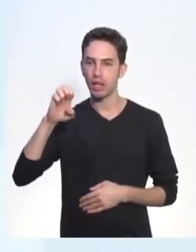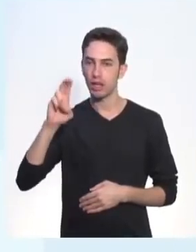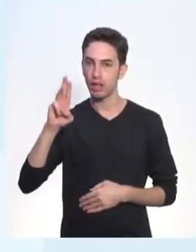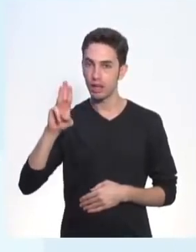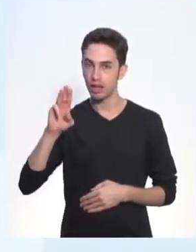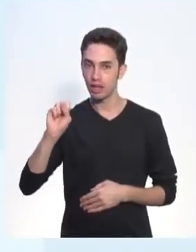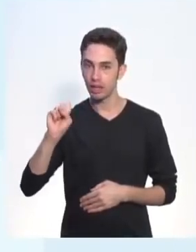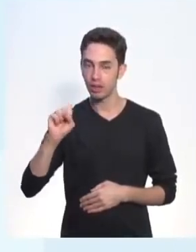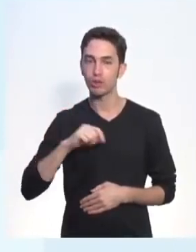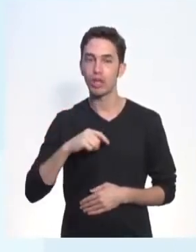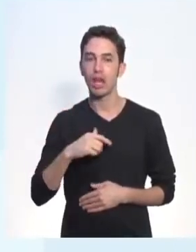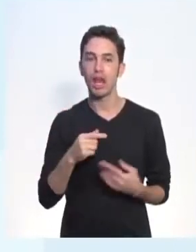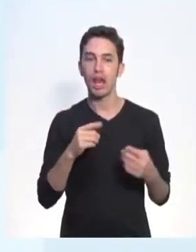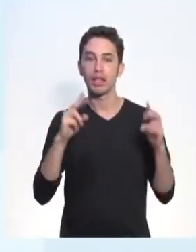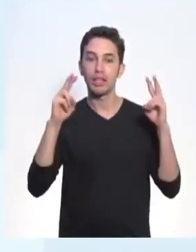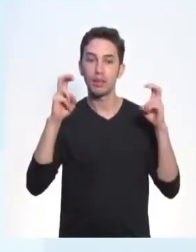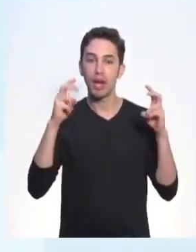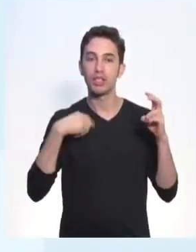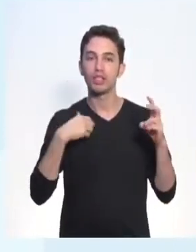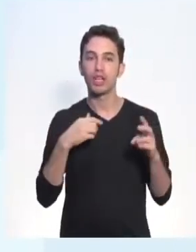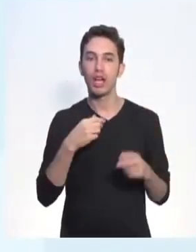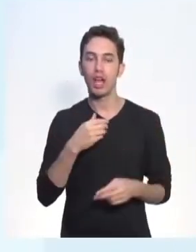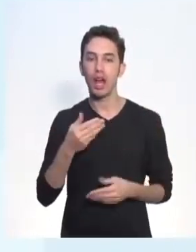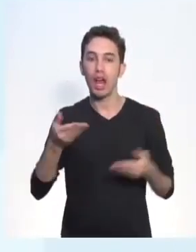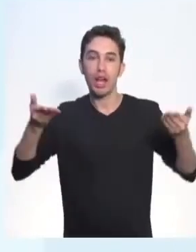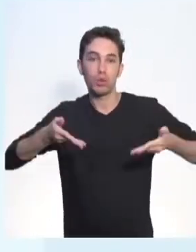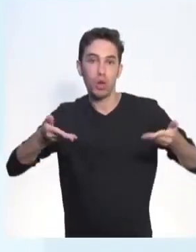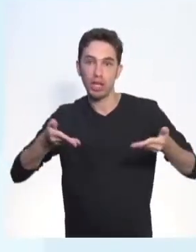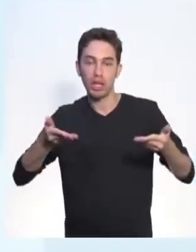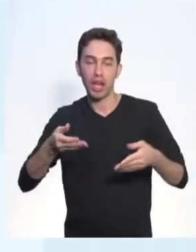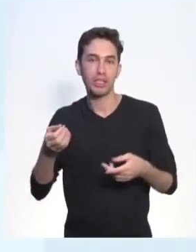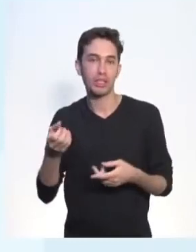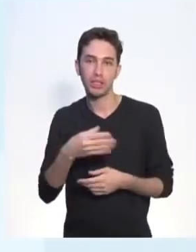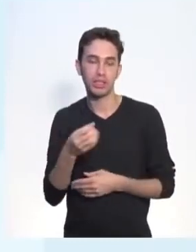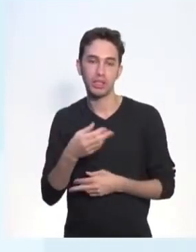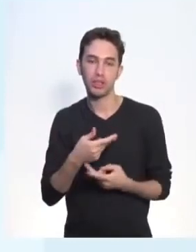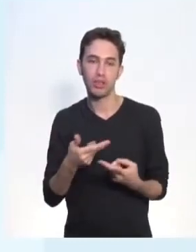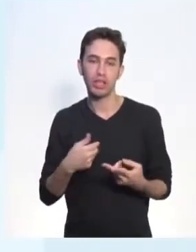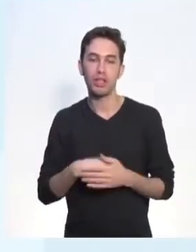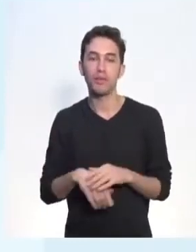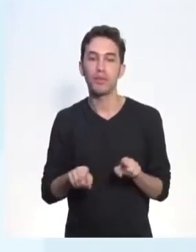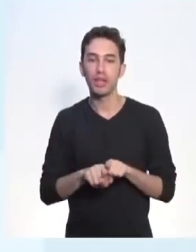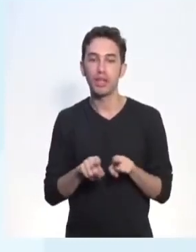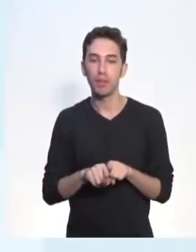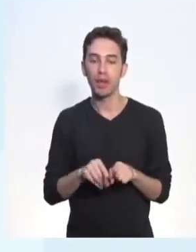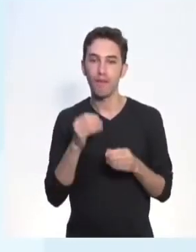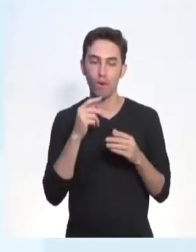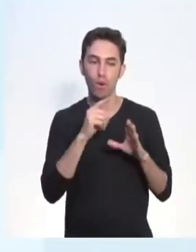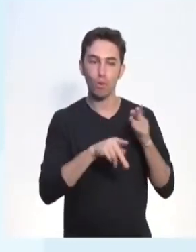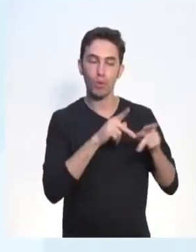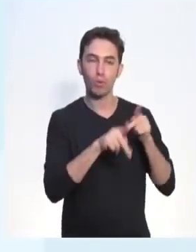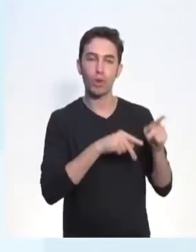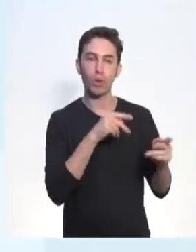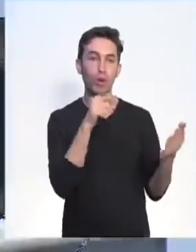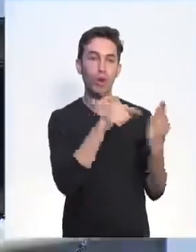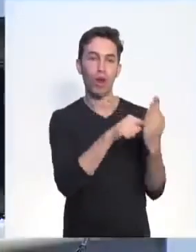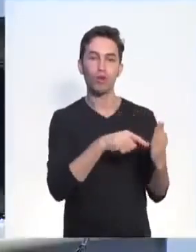quem essas notícias serão direcionadas? Alunos e professores. Agora eu vou dar um tempinho para